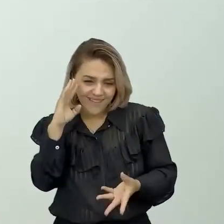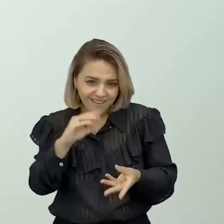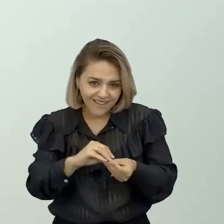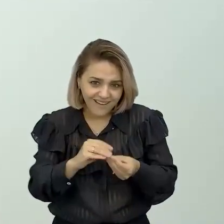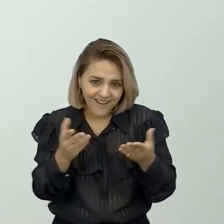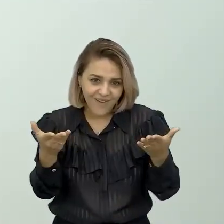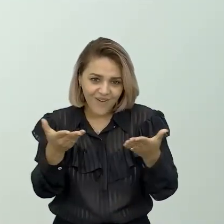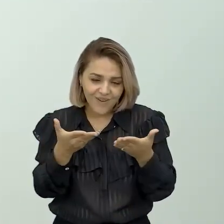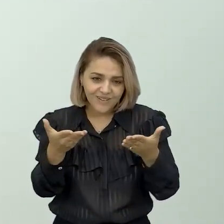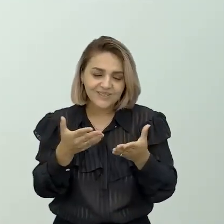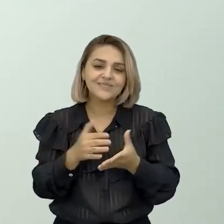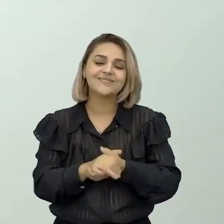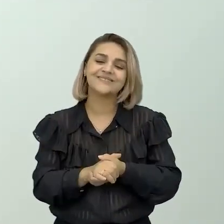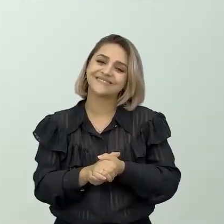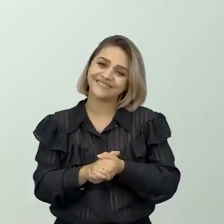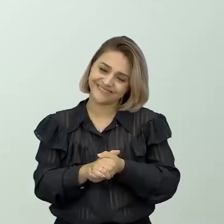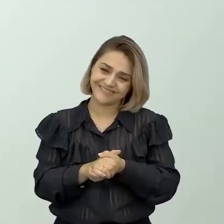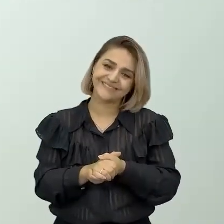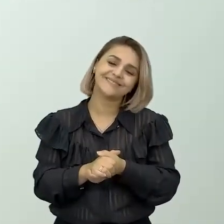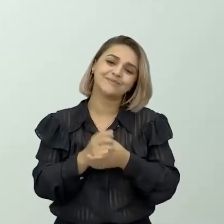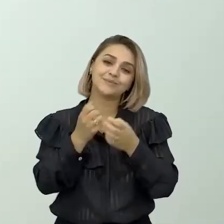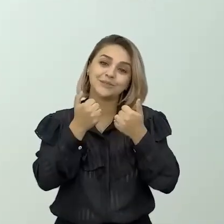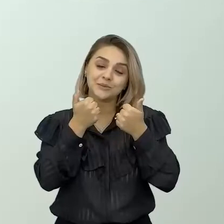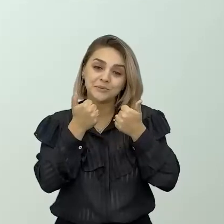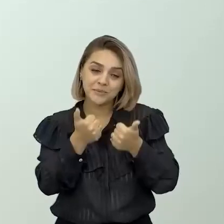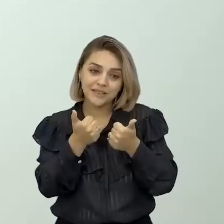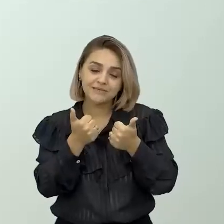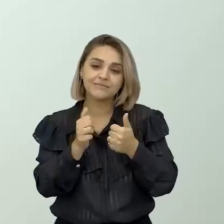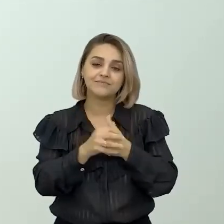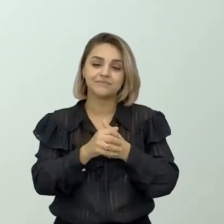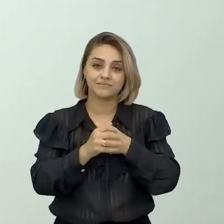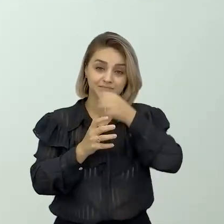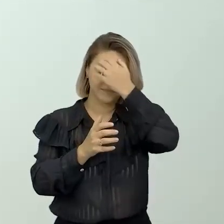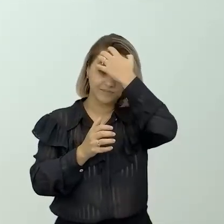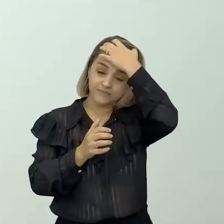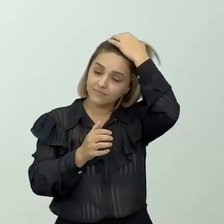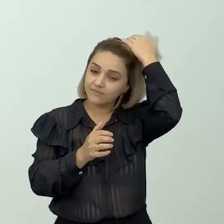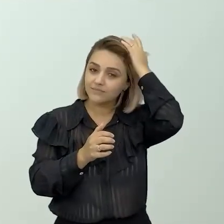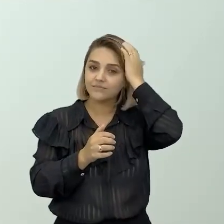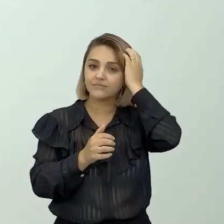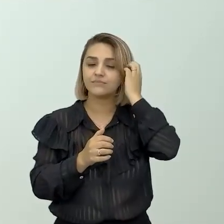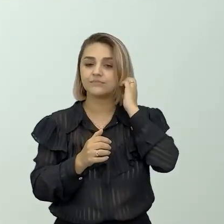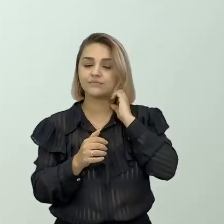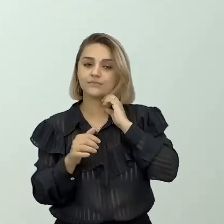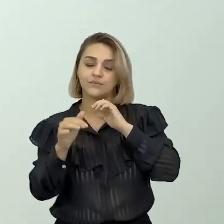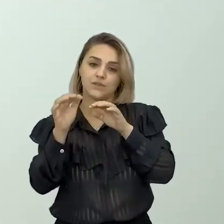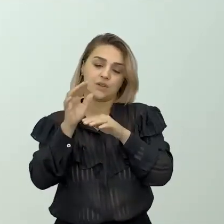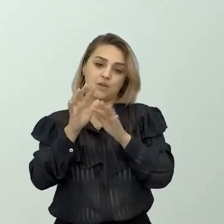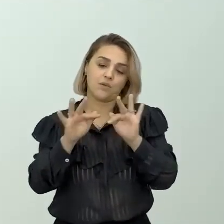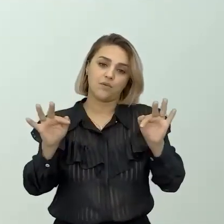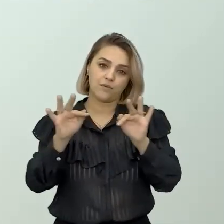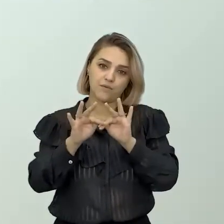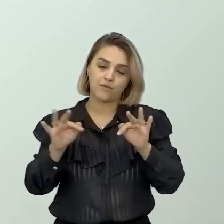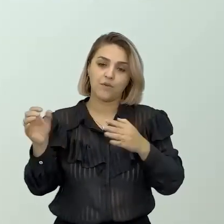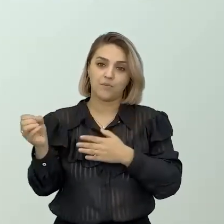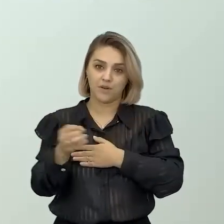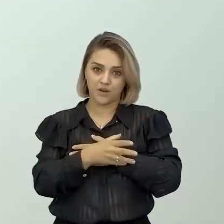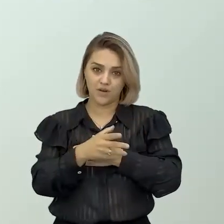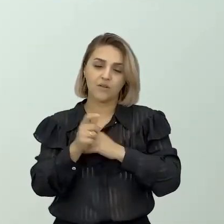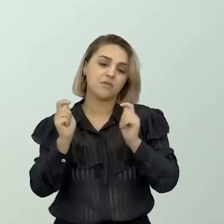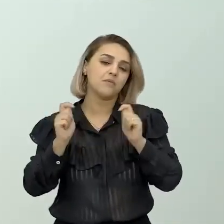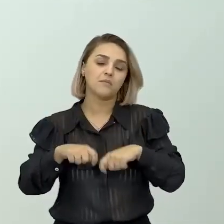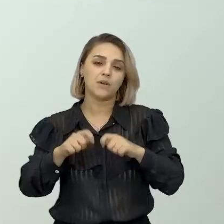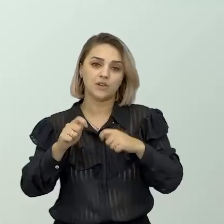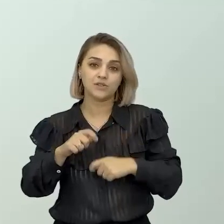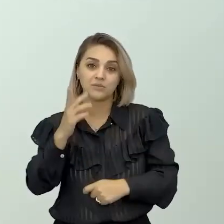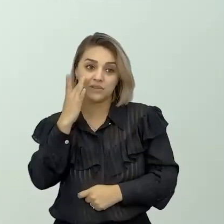entendeu é muito bem agora sim então essa fórmula nova vai ser útil para a gente a gente ver quanto